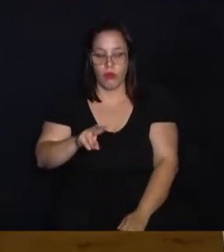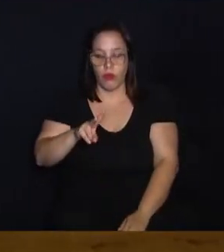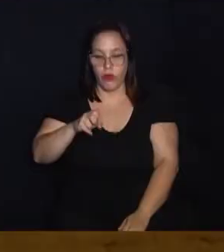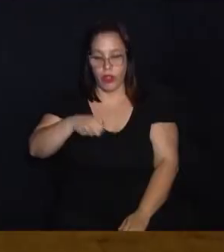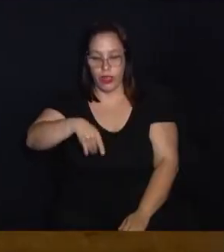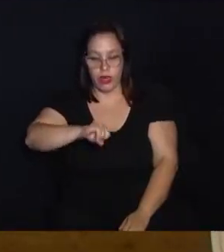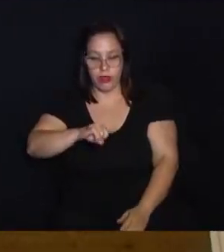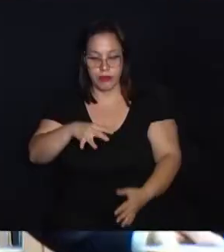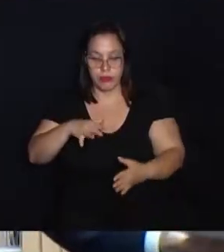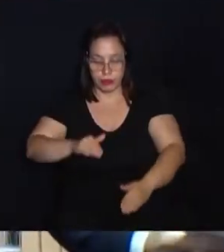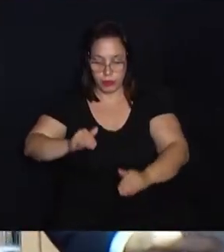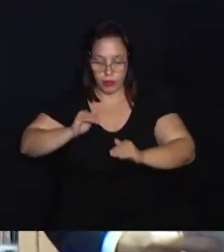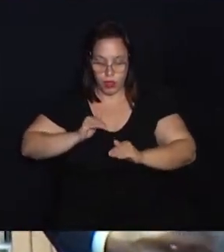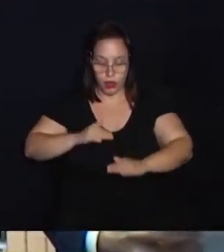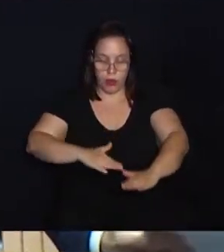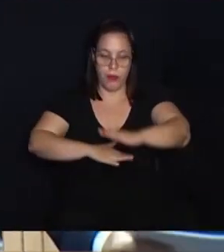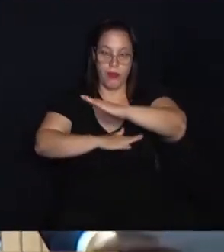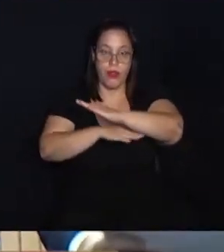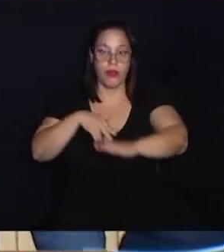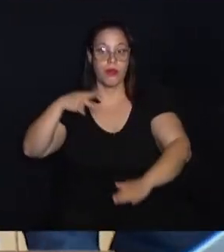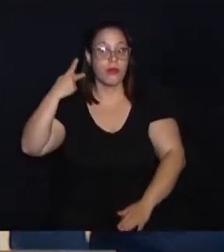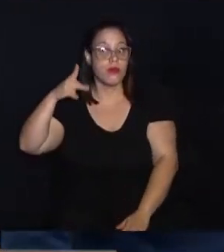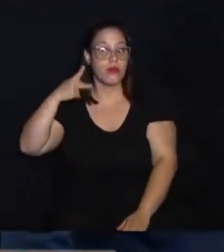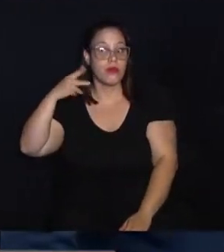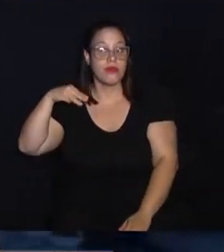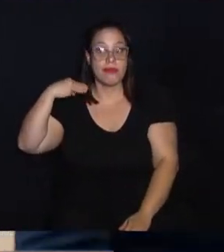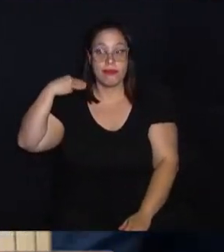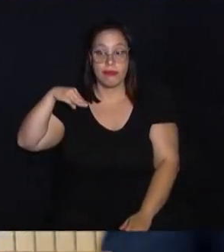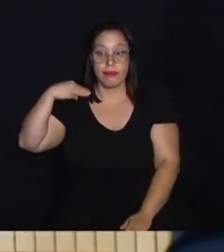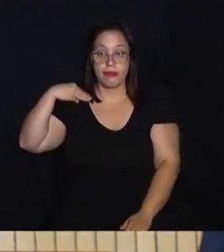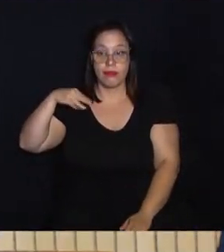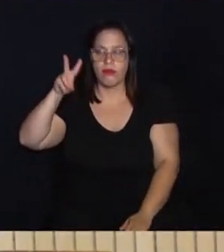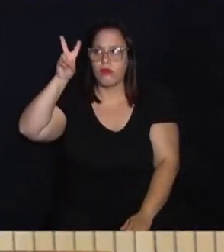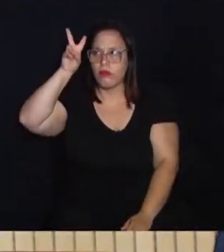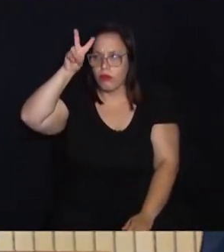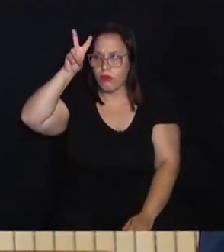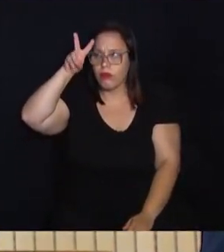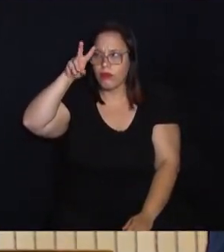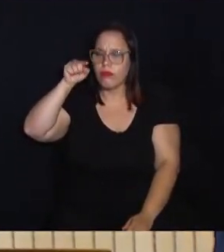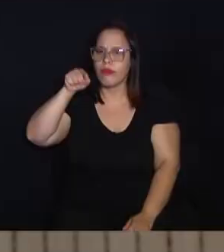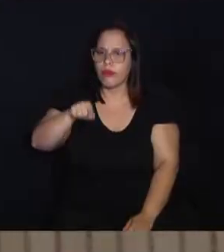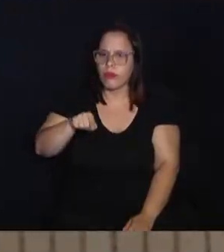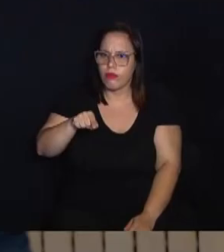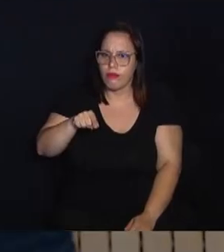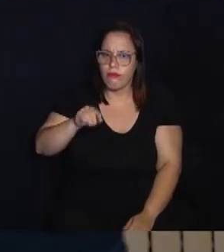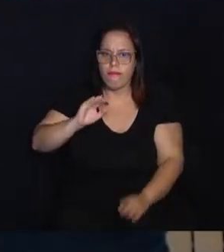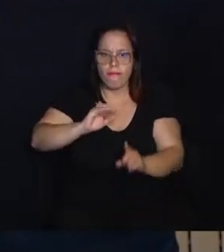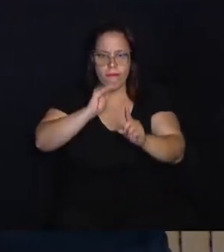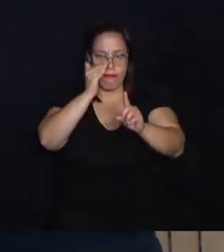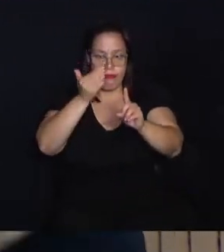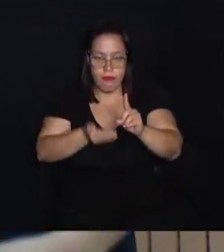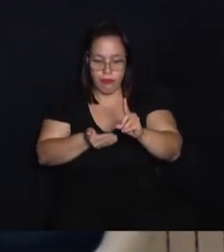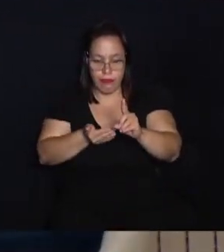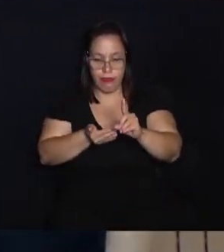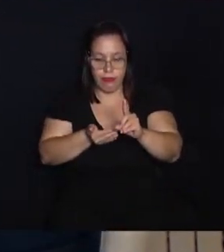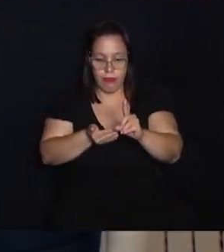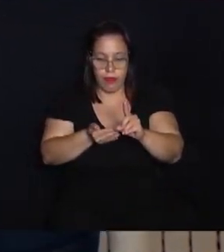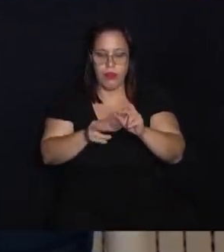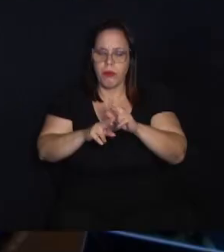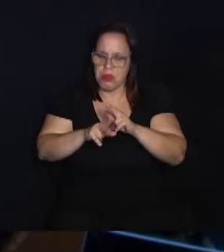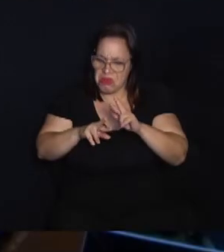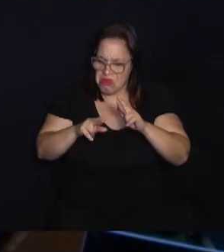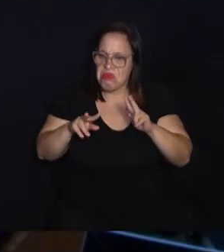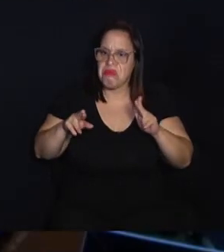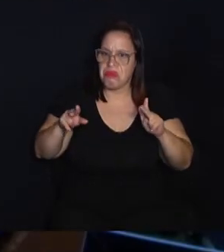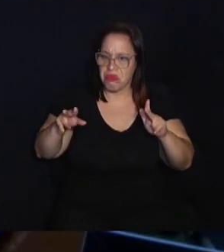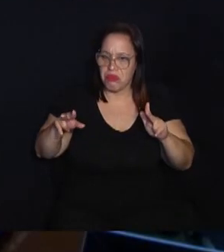tomaram posse na Câmara. A vereadora Mariana Conte lembrou que esta foi uma solenidade bem diferente do